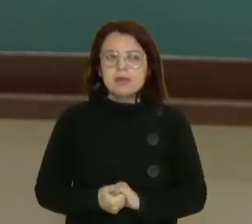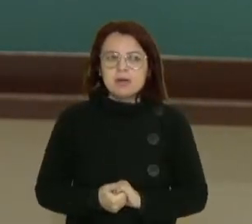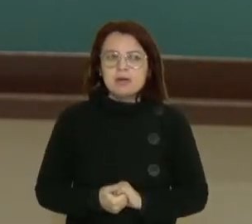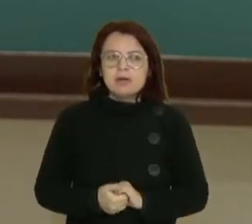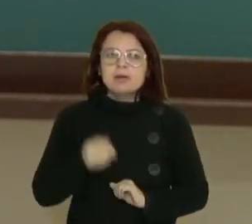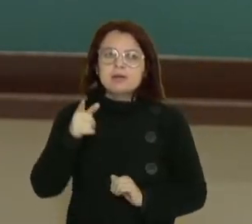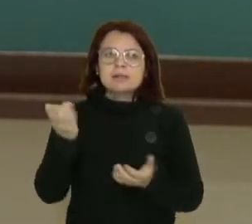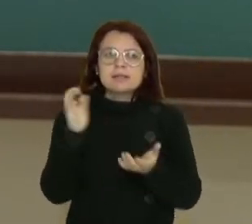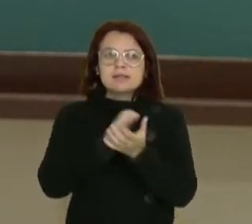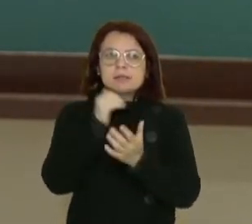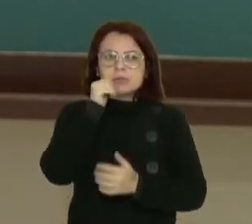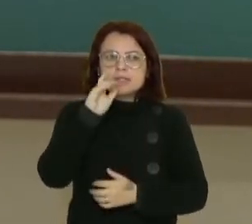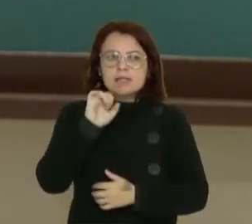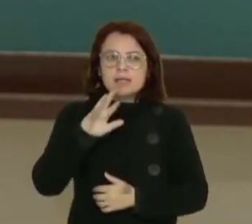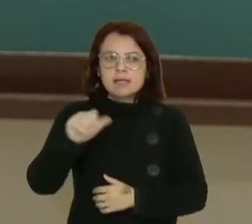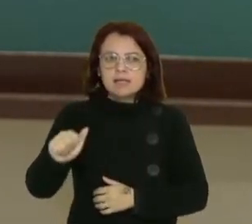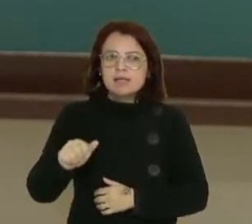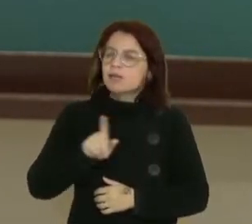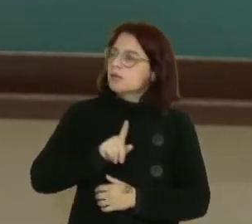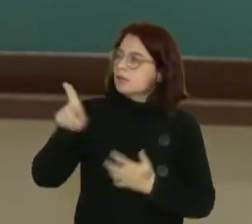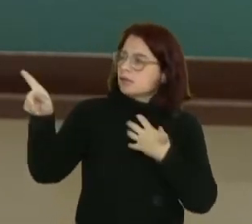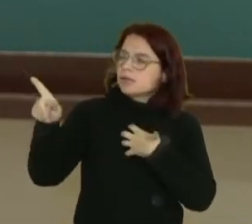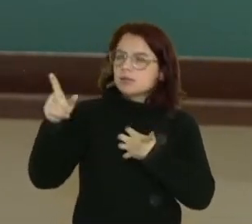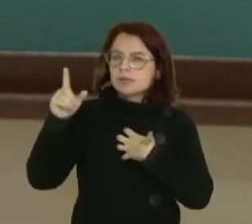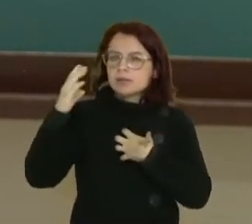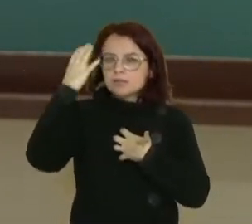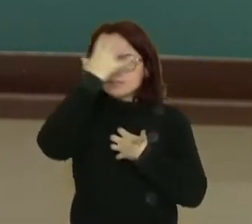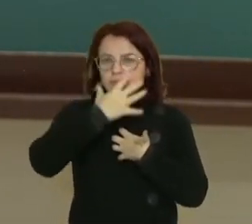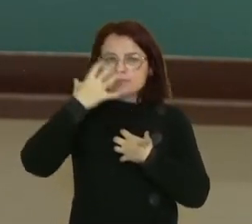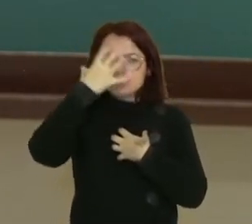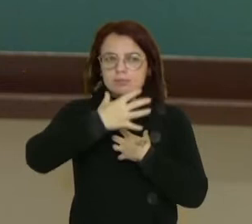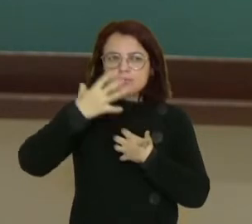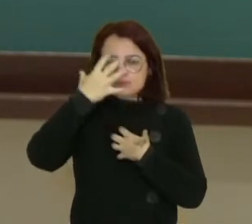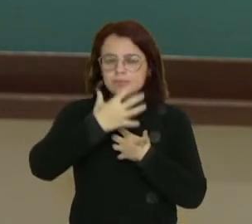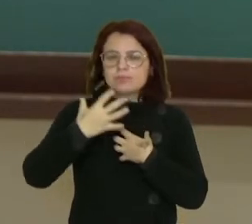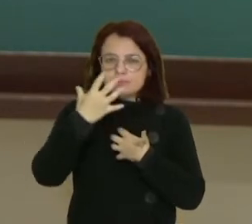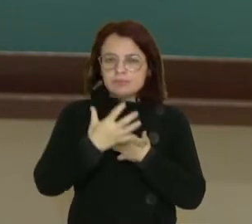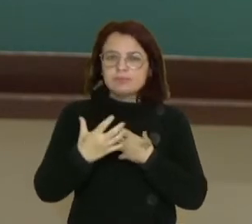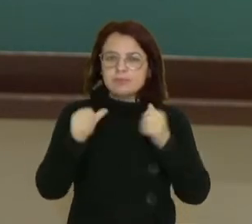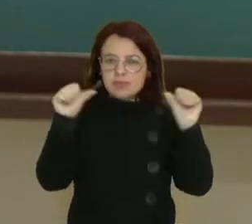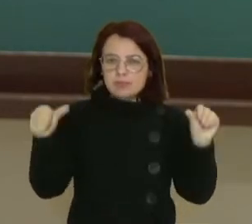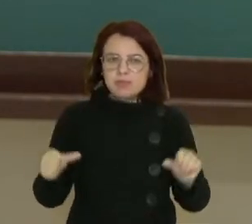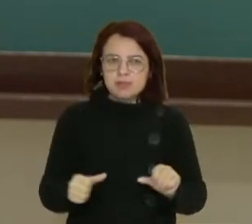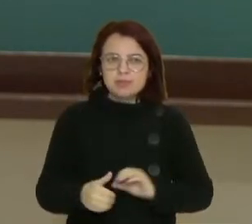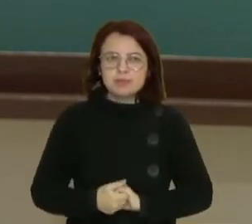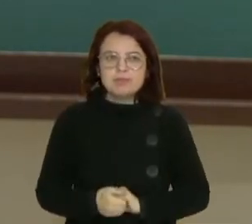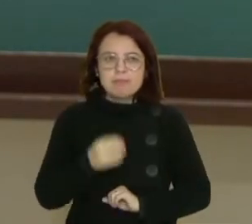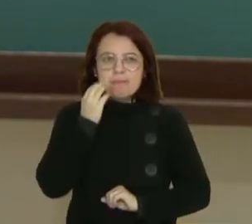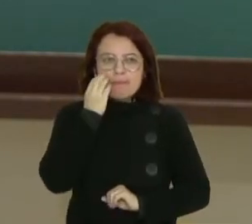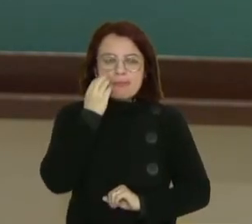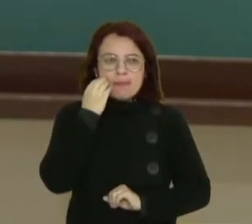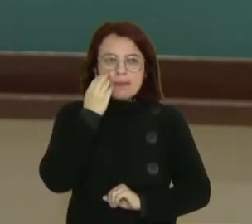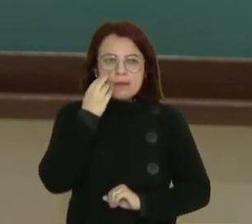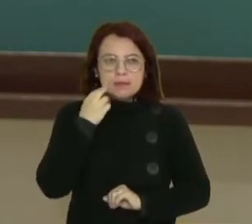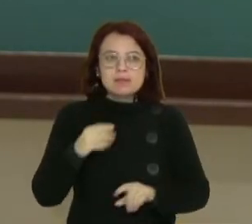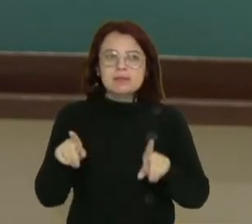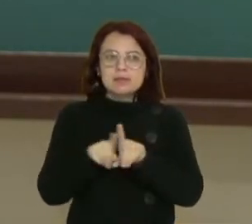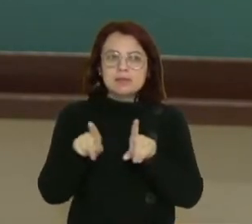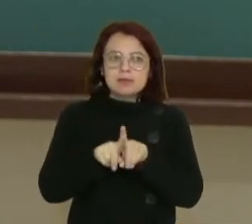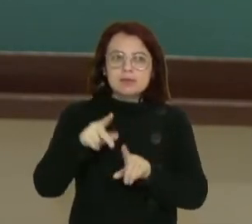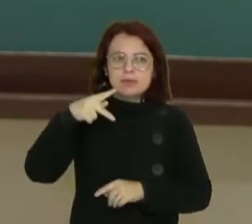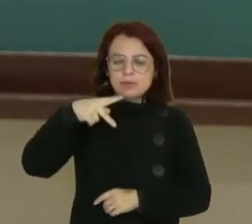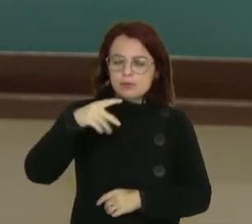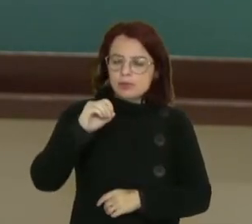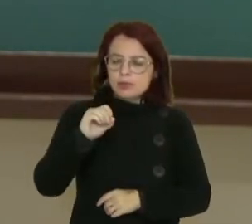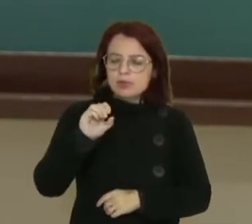forte, barbudo, com aspecto majestoso, com um raio na mão, e seu símbolo era a águia. Já o